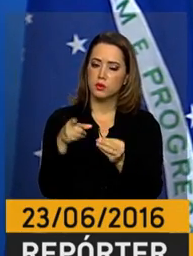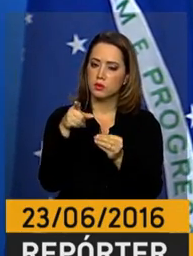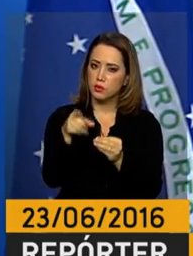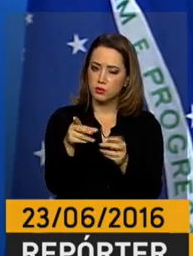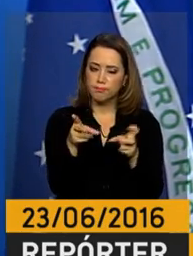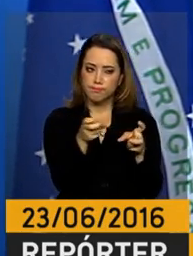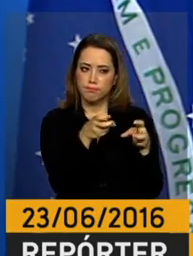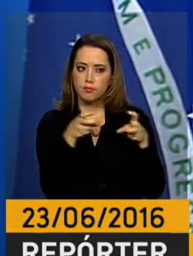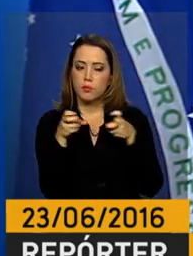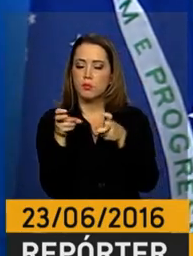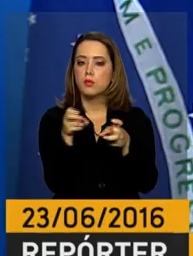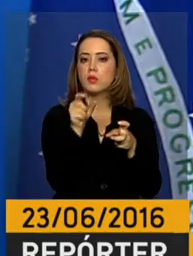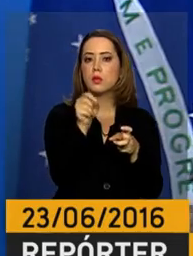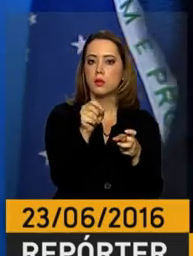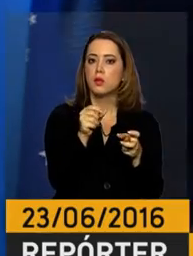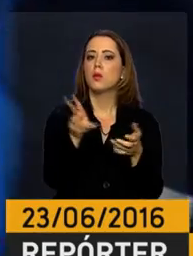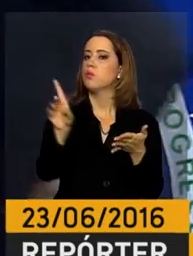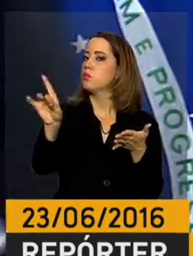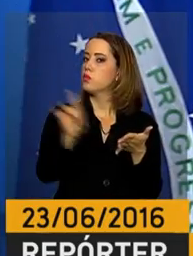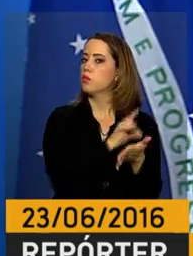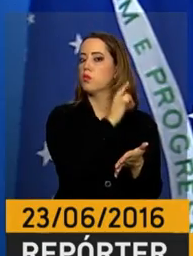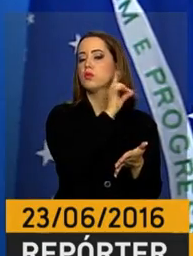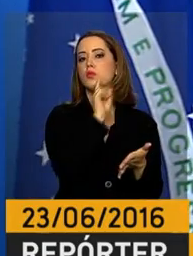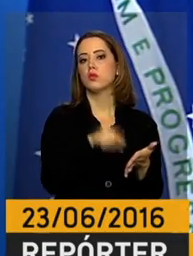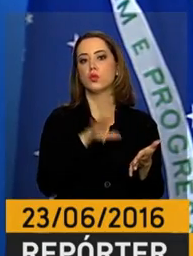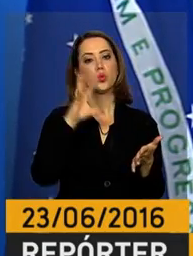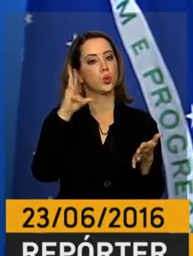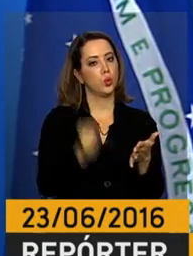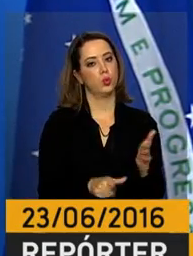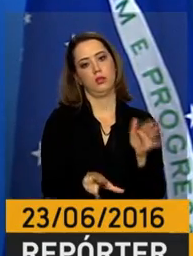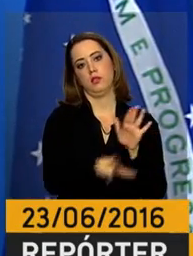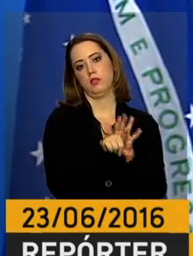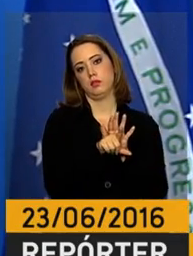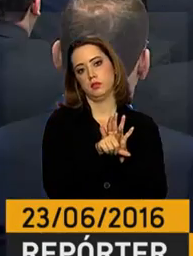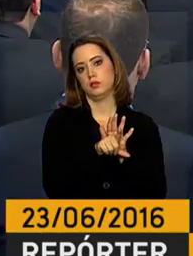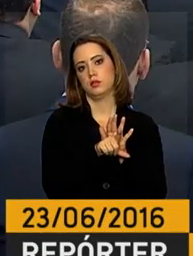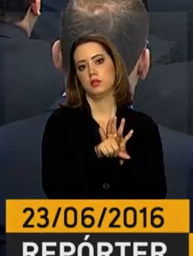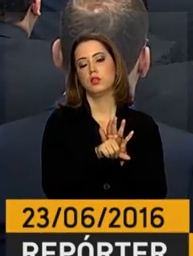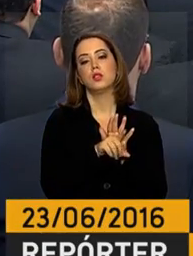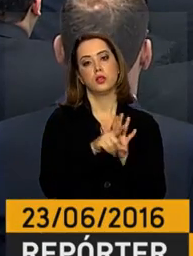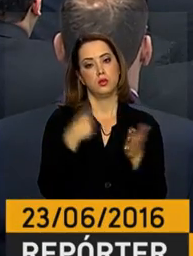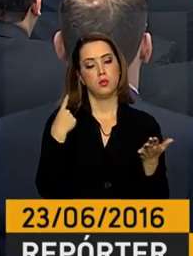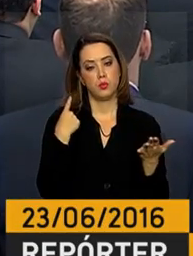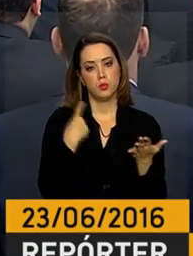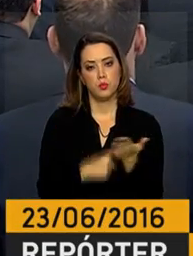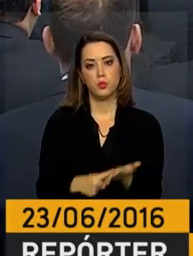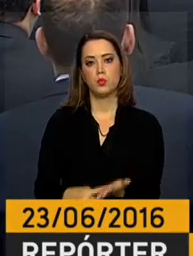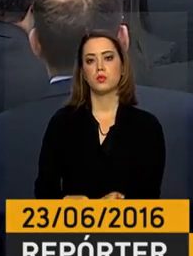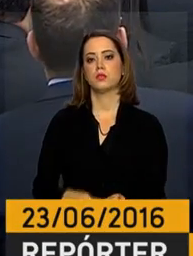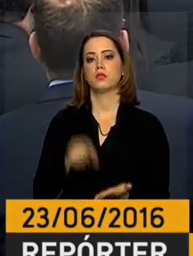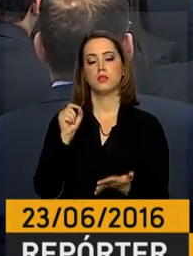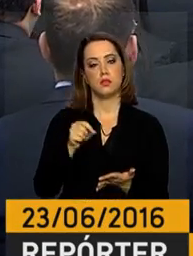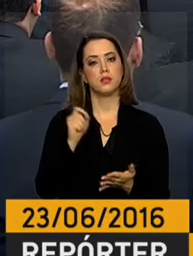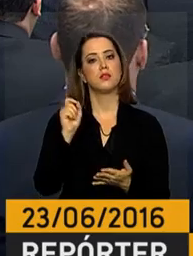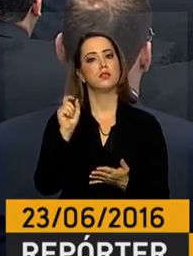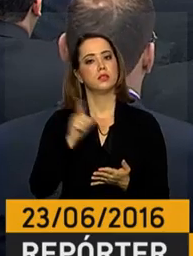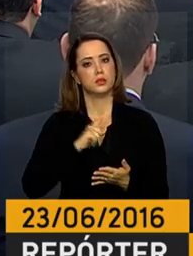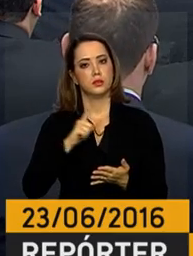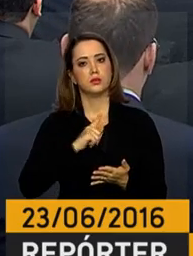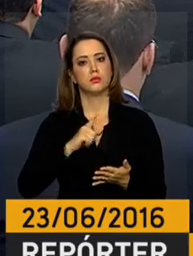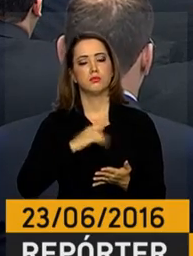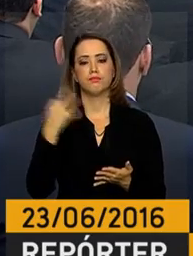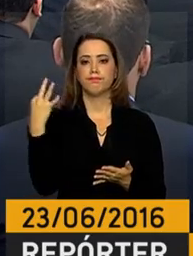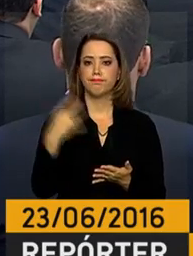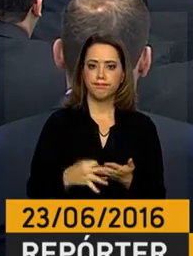excelência de sancionar a lei na sua integralidade afirmando assim as as virtualidades que